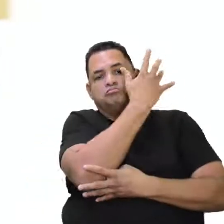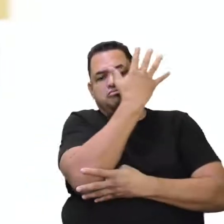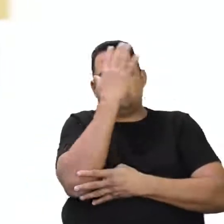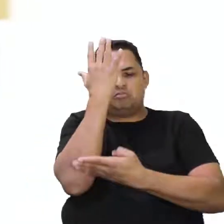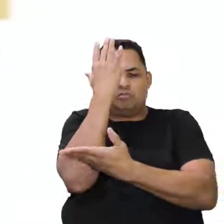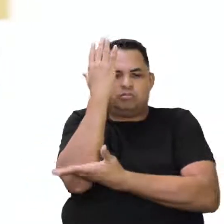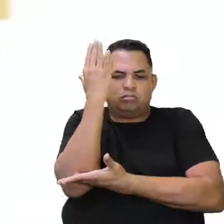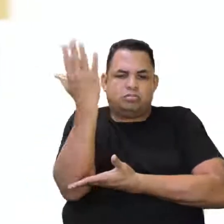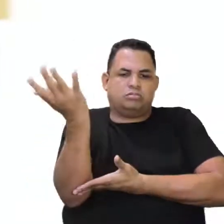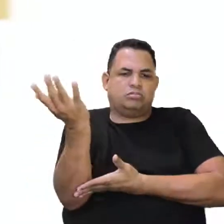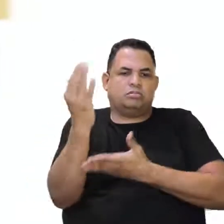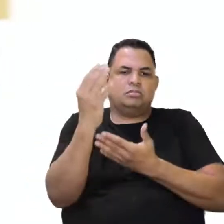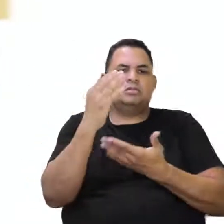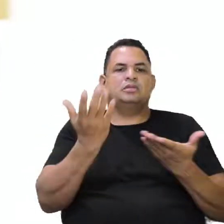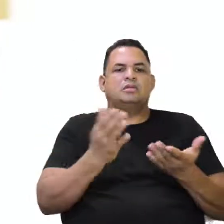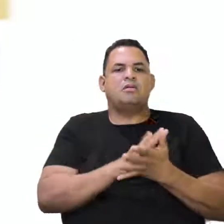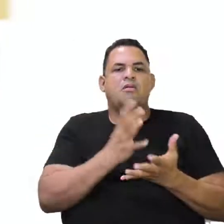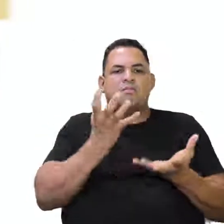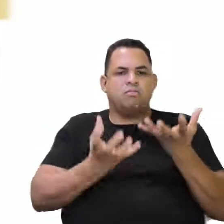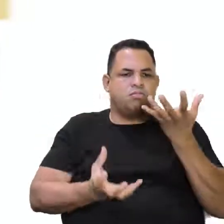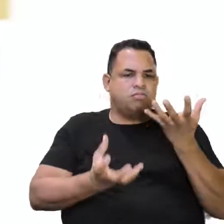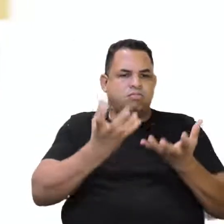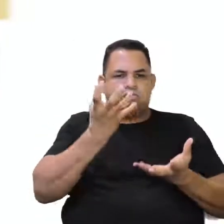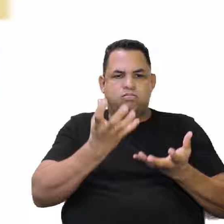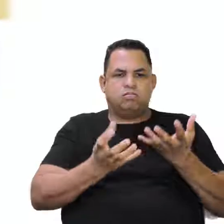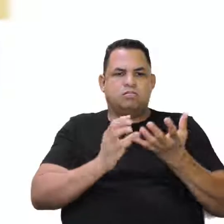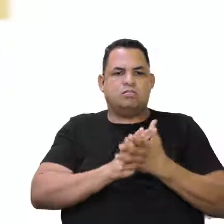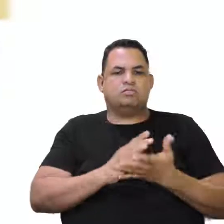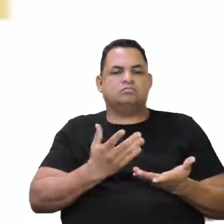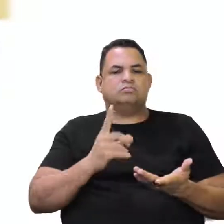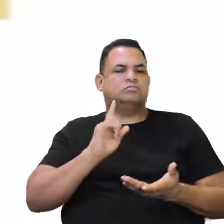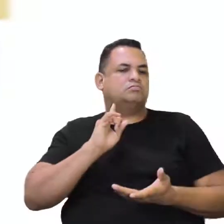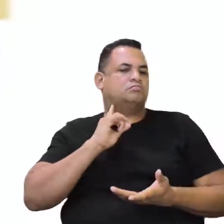desmatamento, as queimadas,